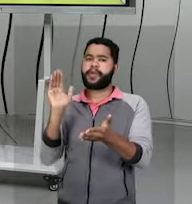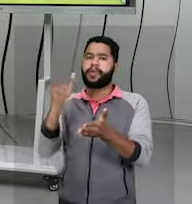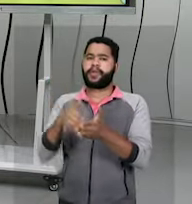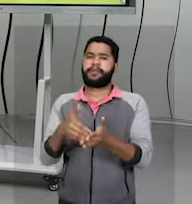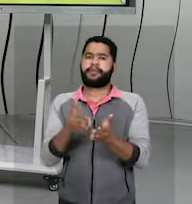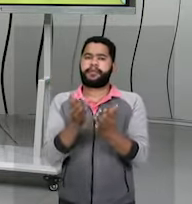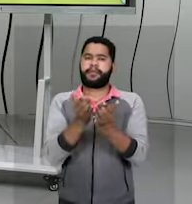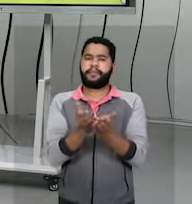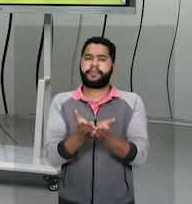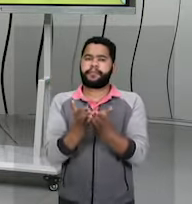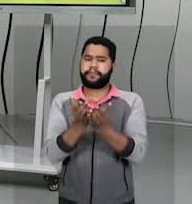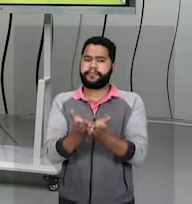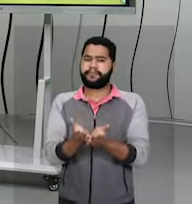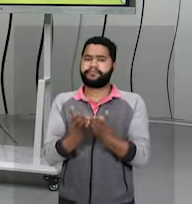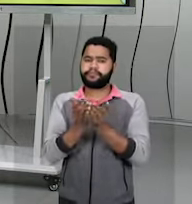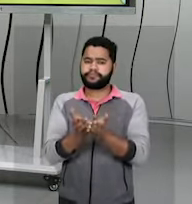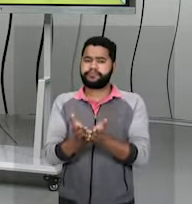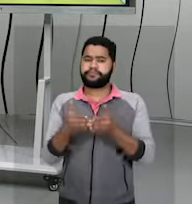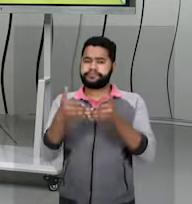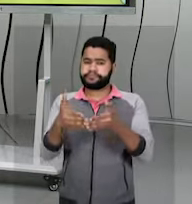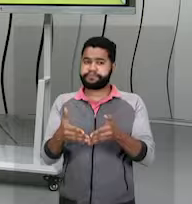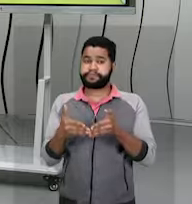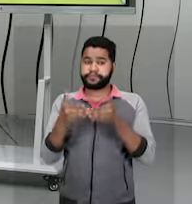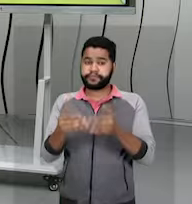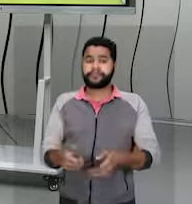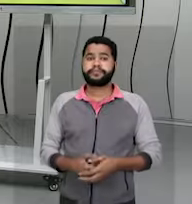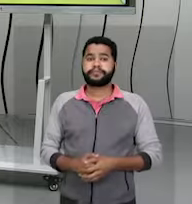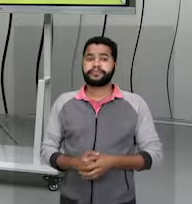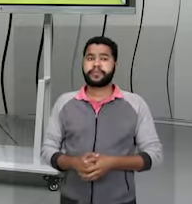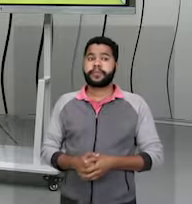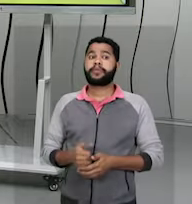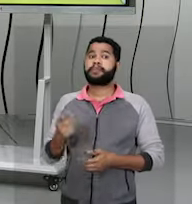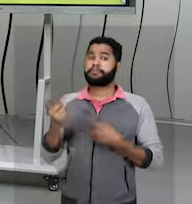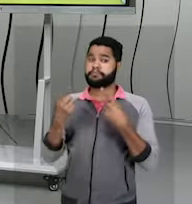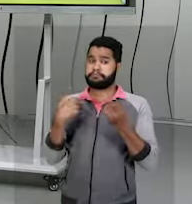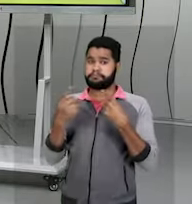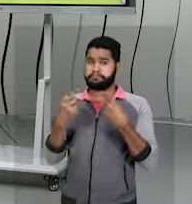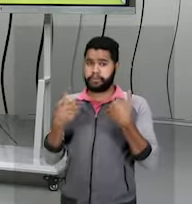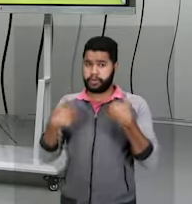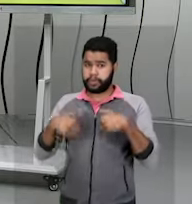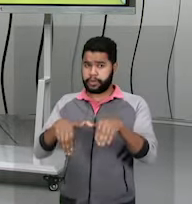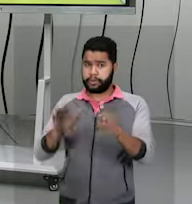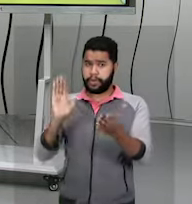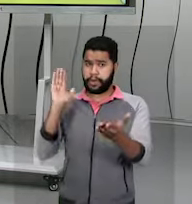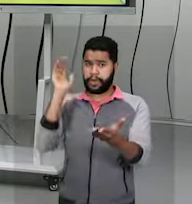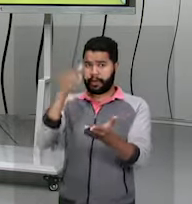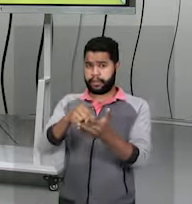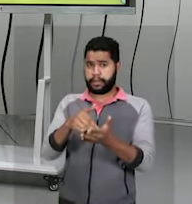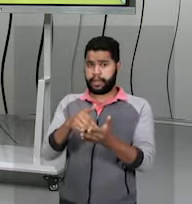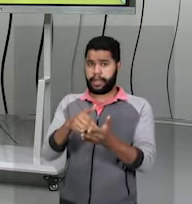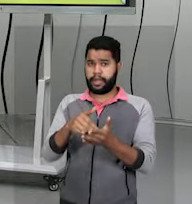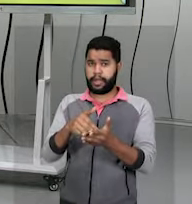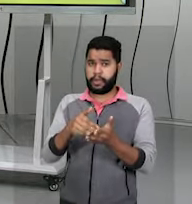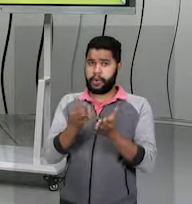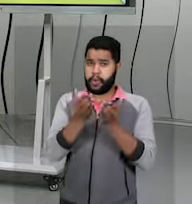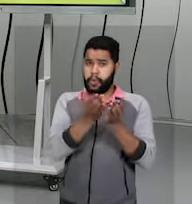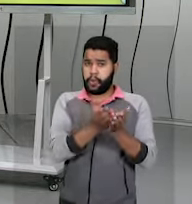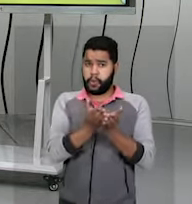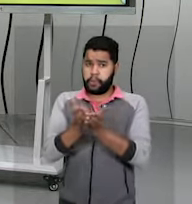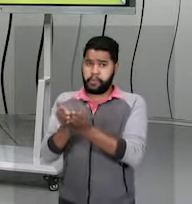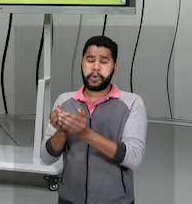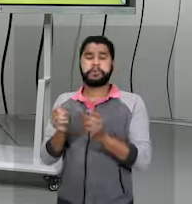os portos o transporte rodoviário também pode levar o produto até o porto bom